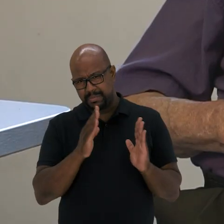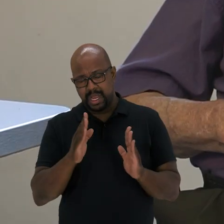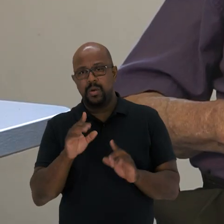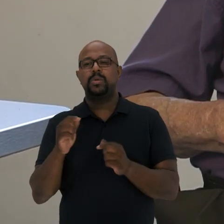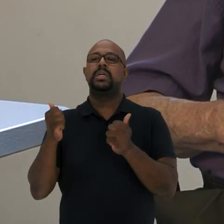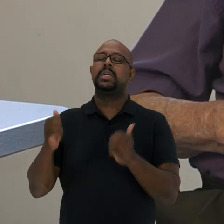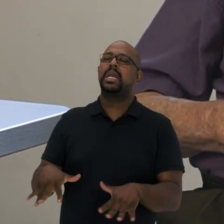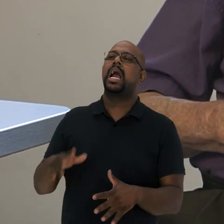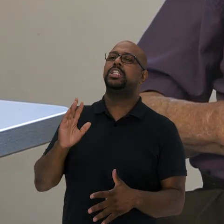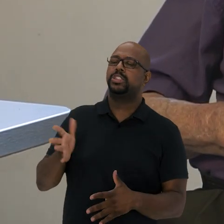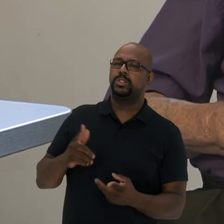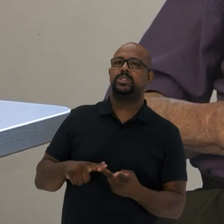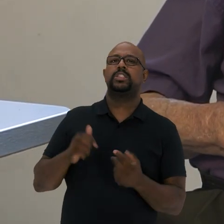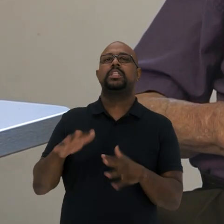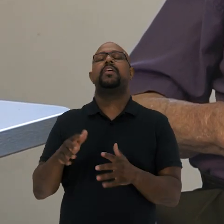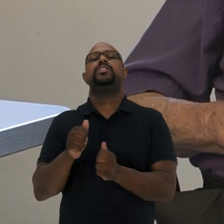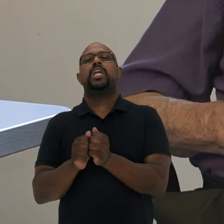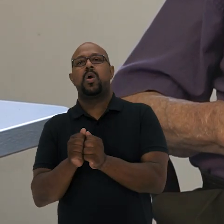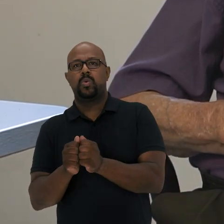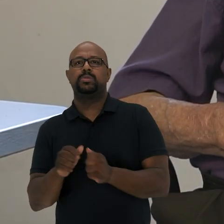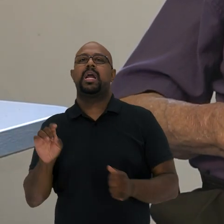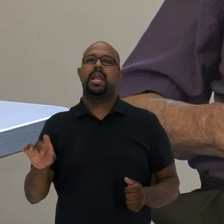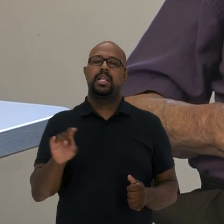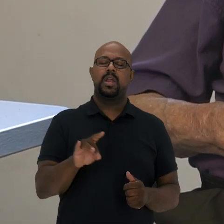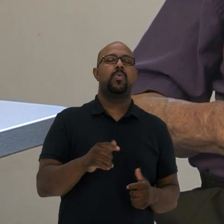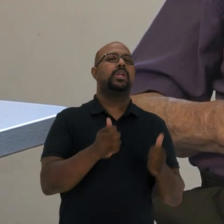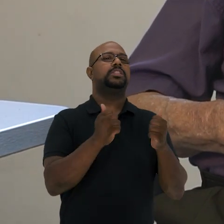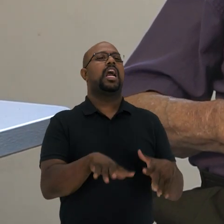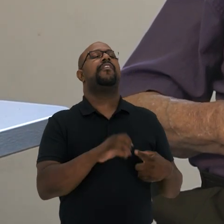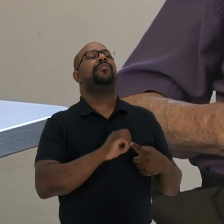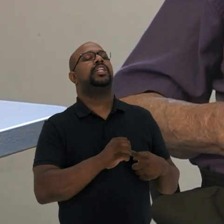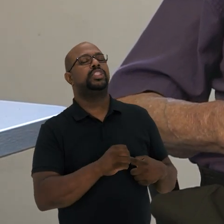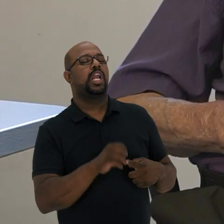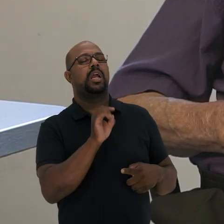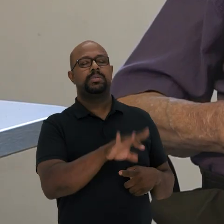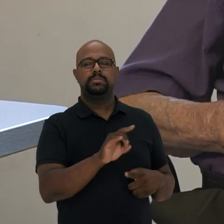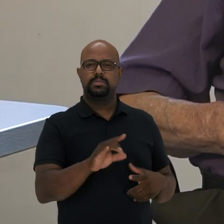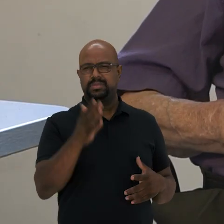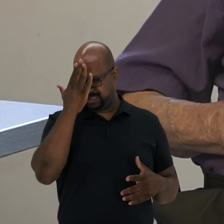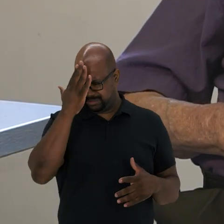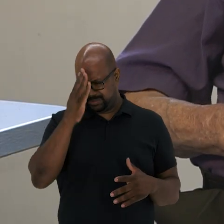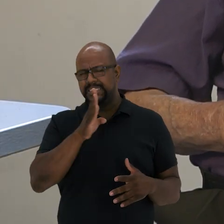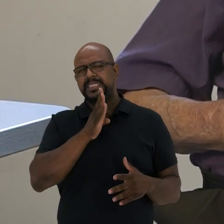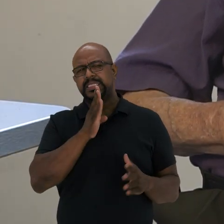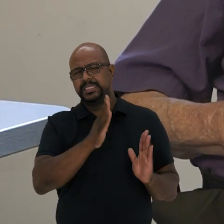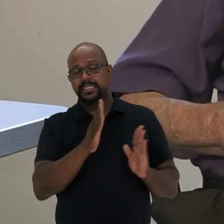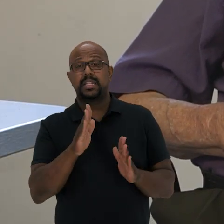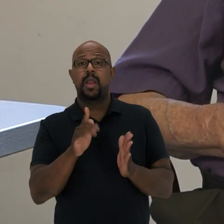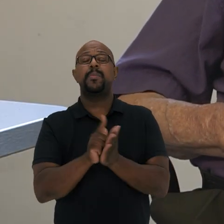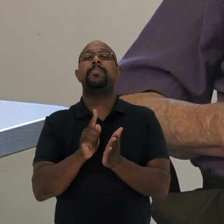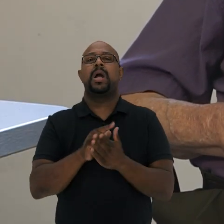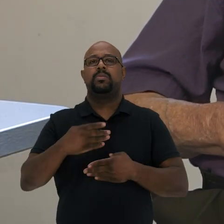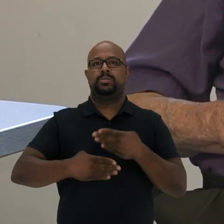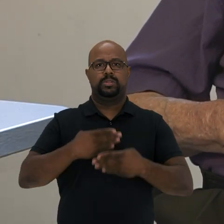exatamente o que gastava de arroz para cada um, o que gastava de feijão, o que gastava, até o